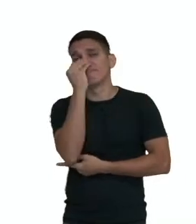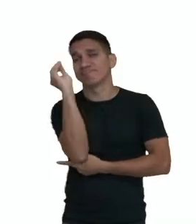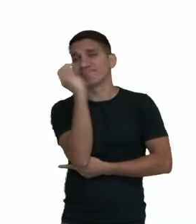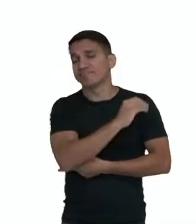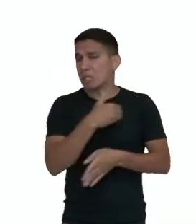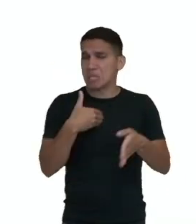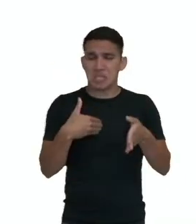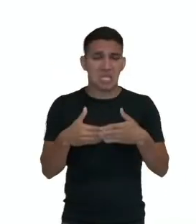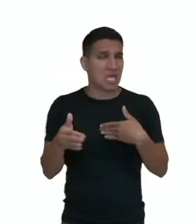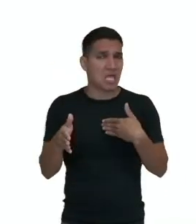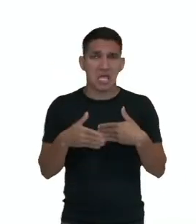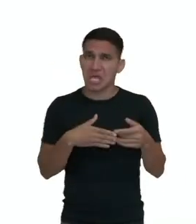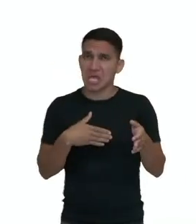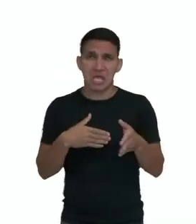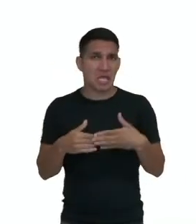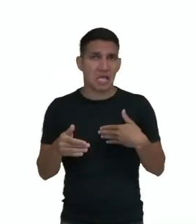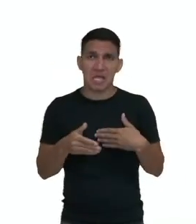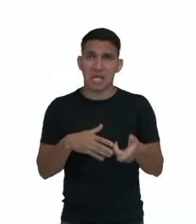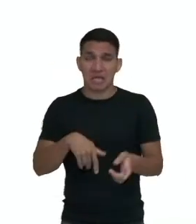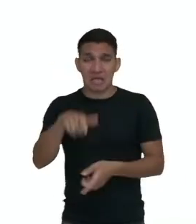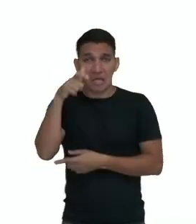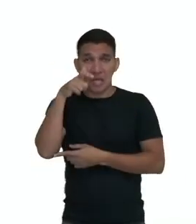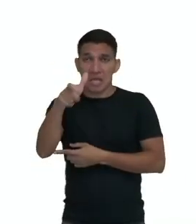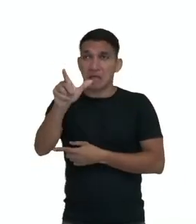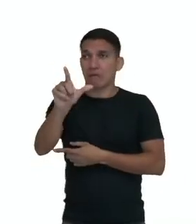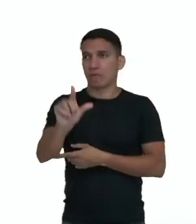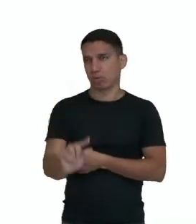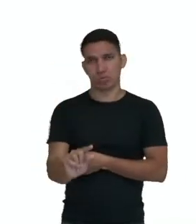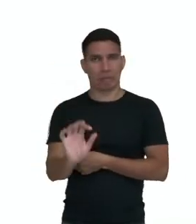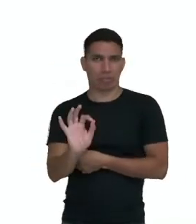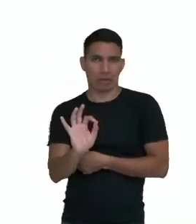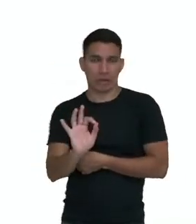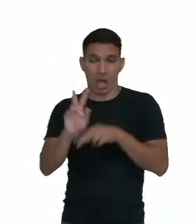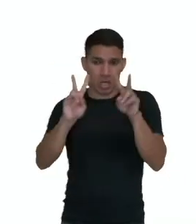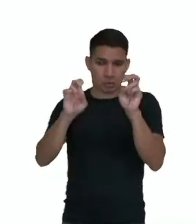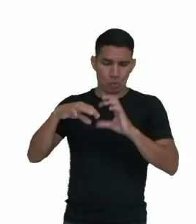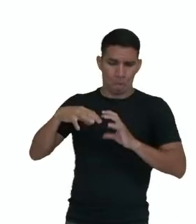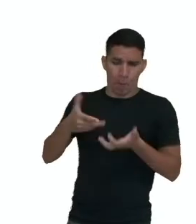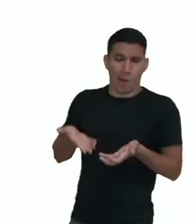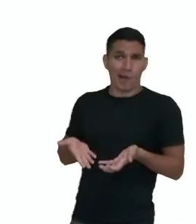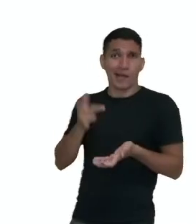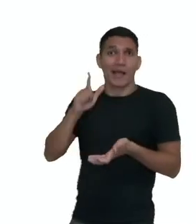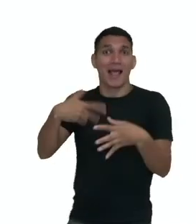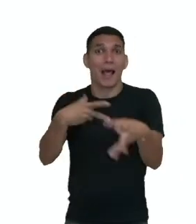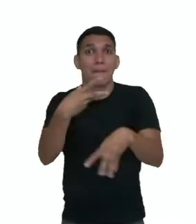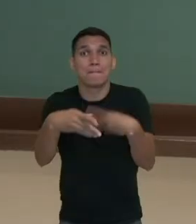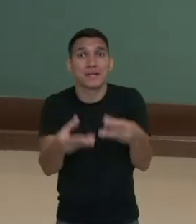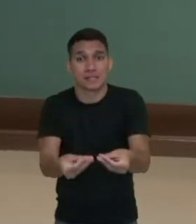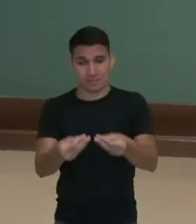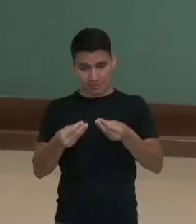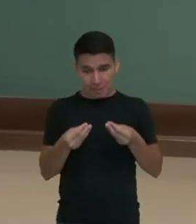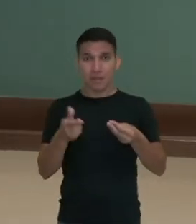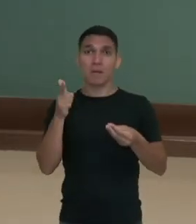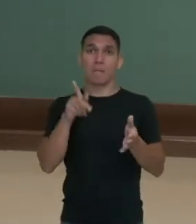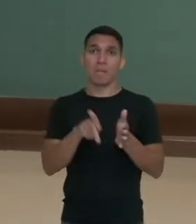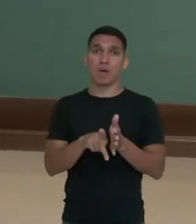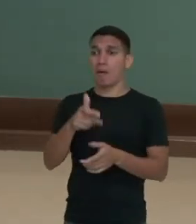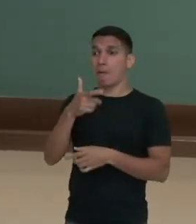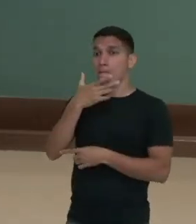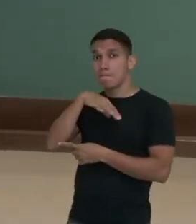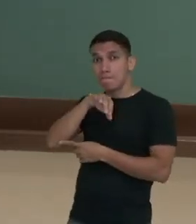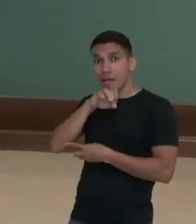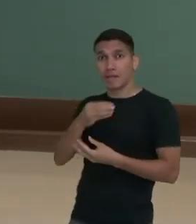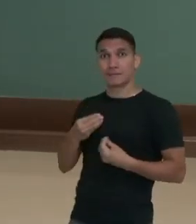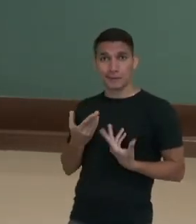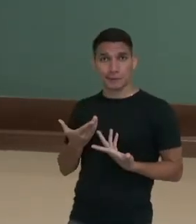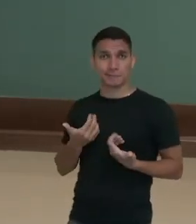tanto fez, né? O pouco interesse, então, do garoto para com a bola, que foi o presente recebido, né, do pai ali,